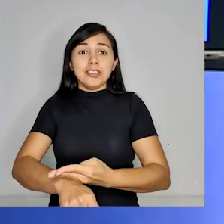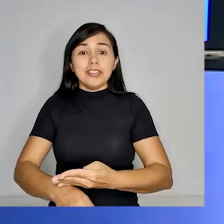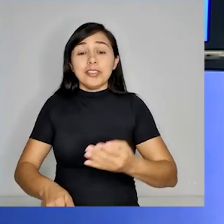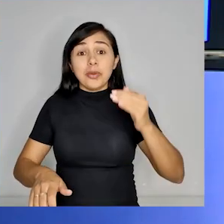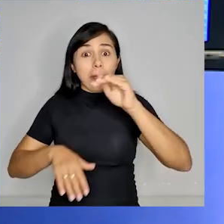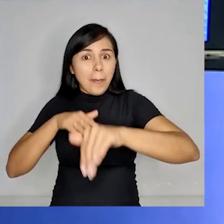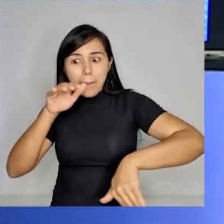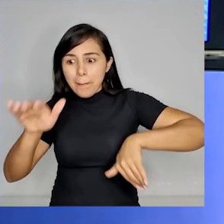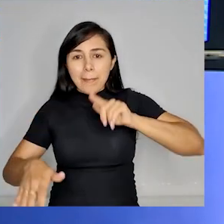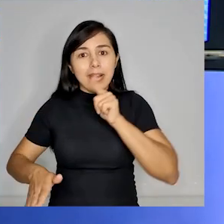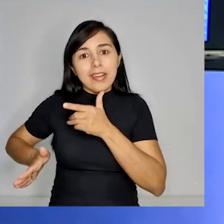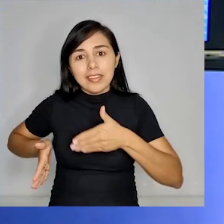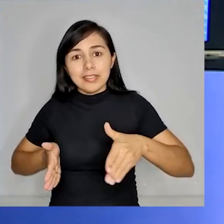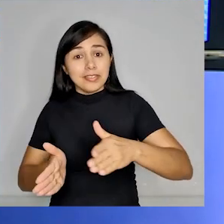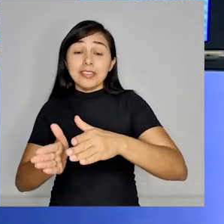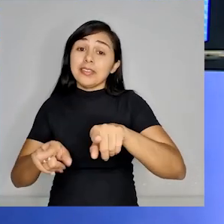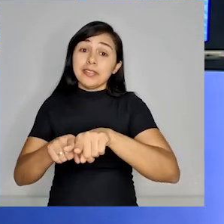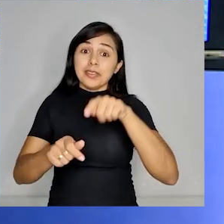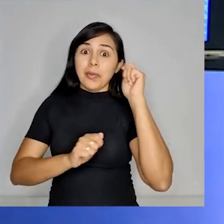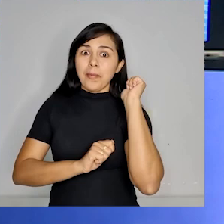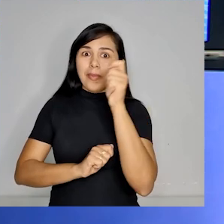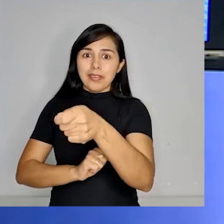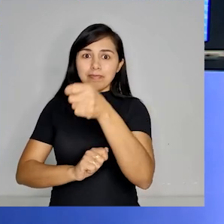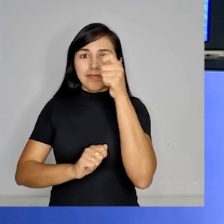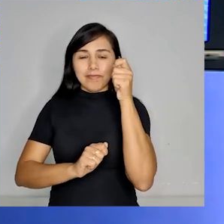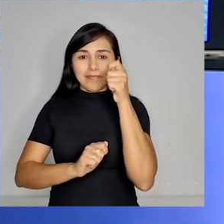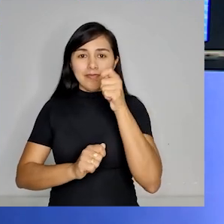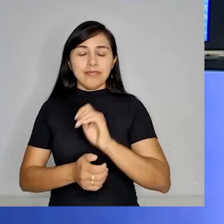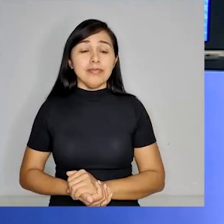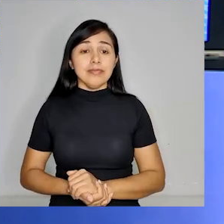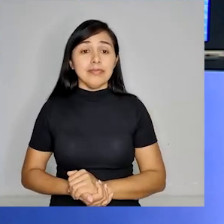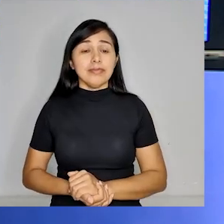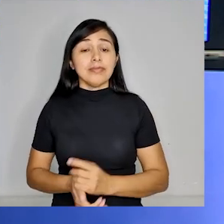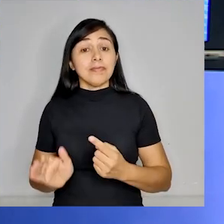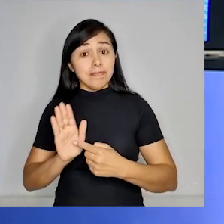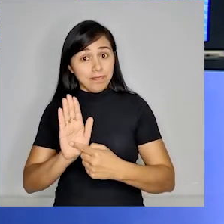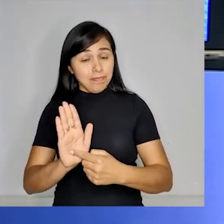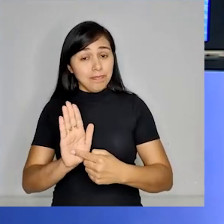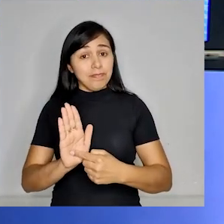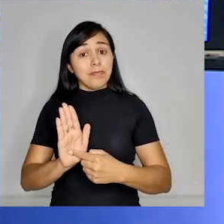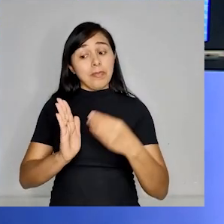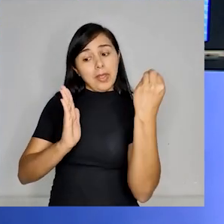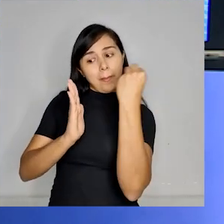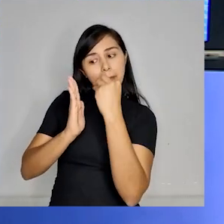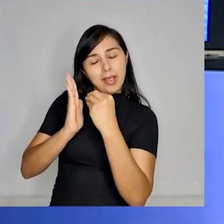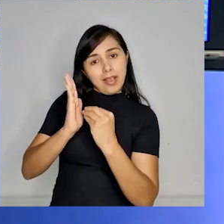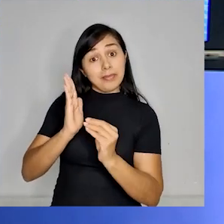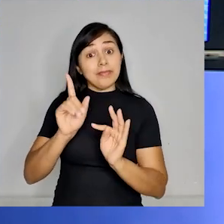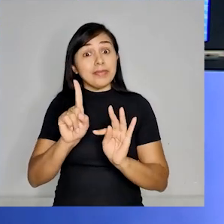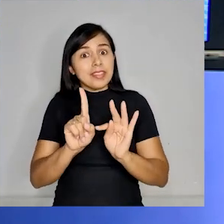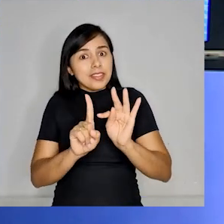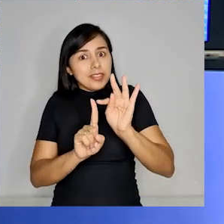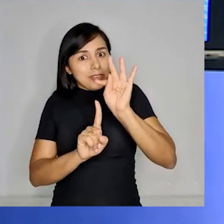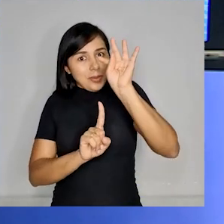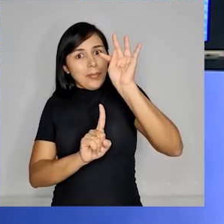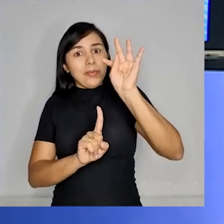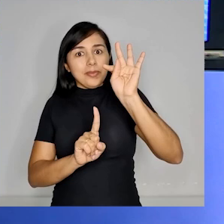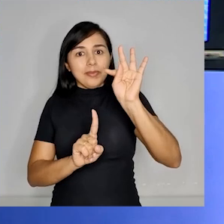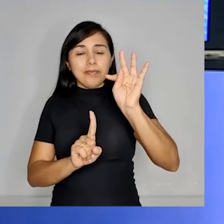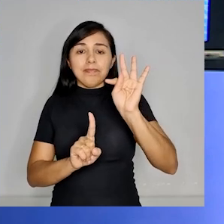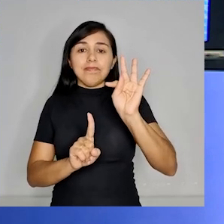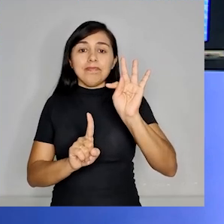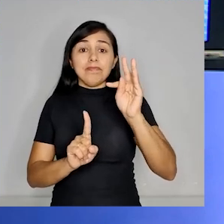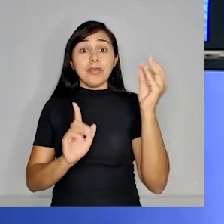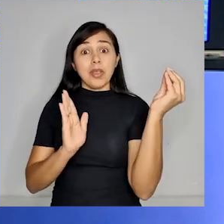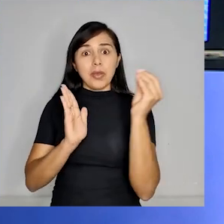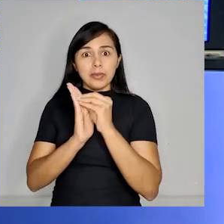pesca. E aqui a gente tem um registro, temperaturas máximas registradas em Cuiabá